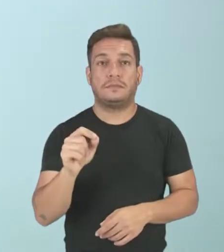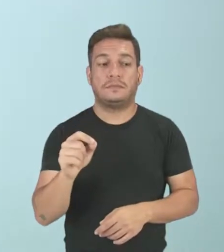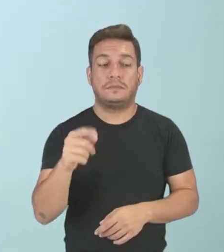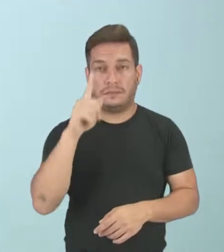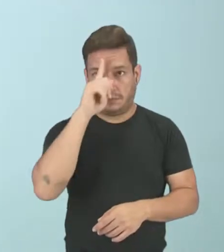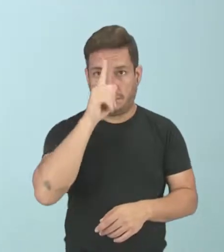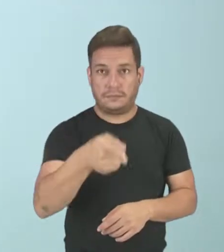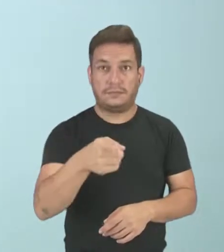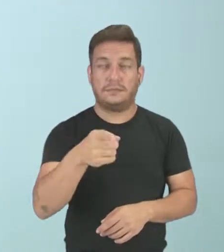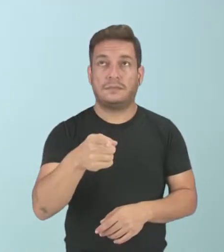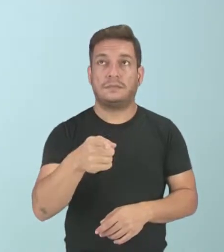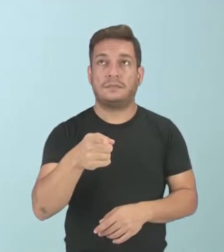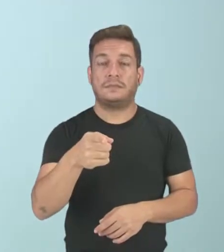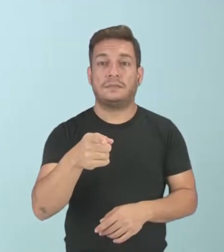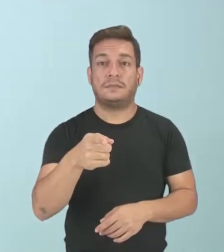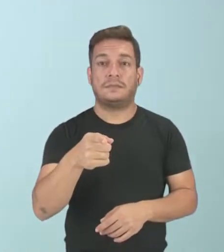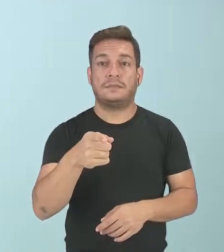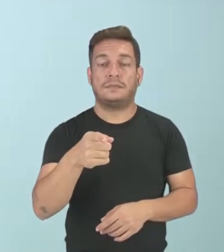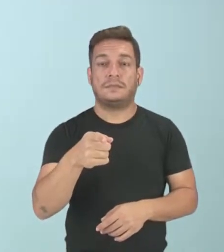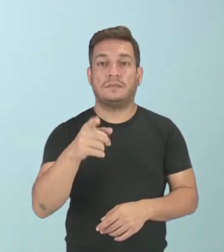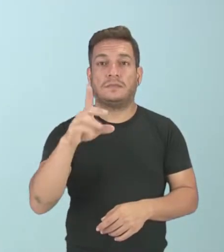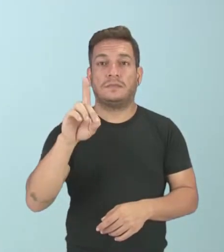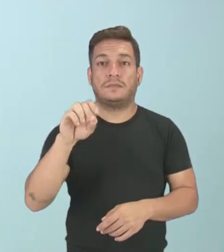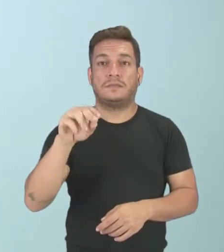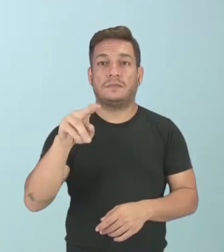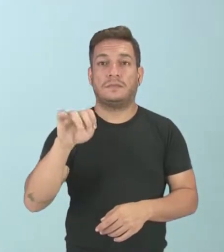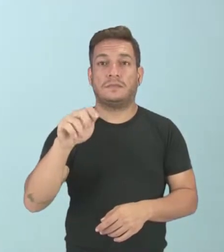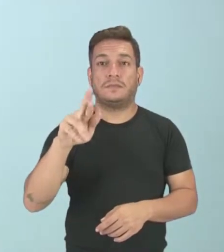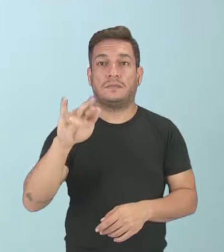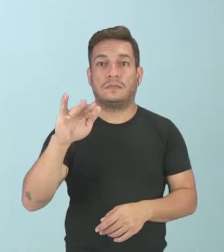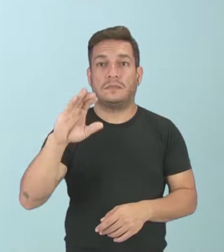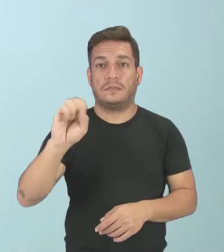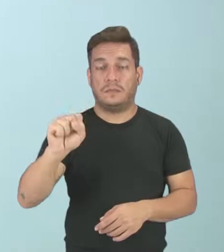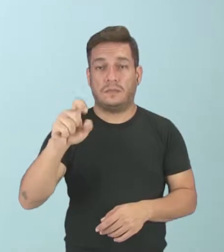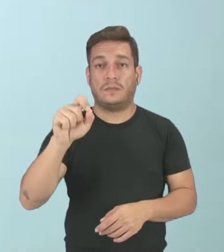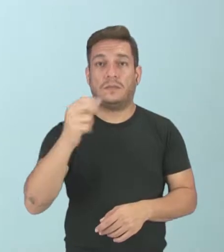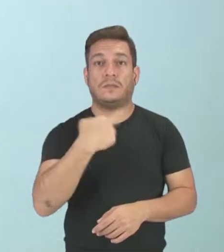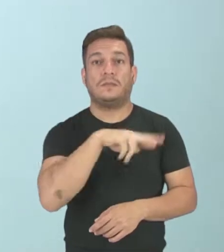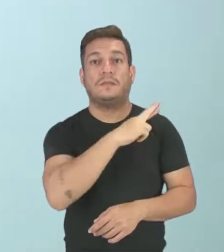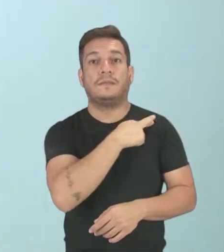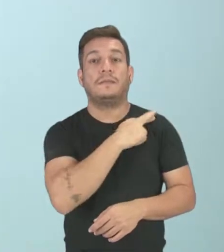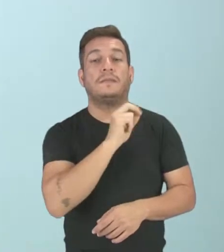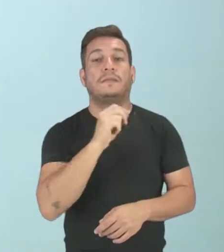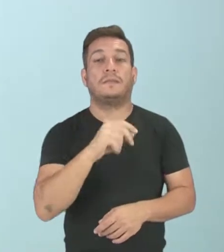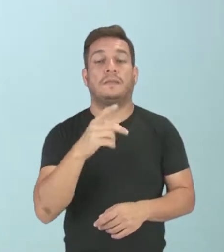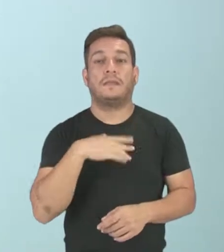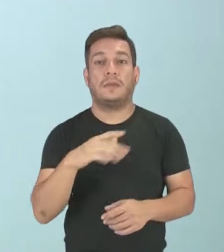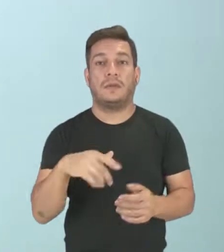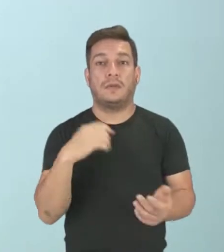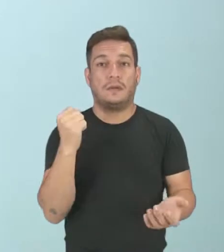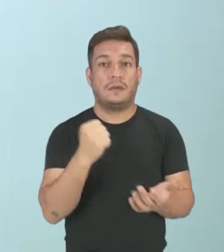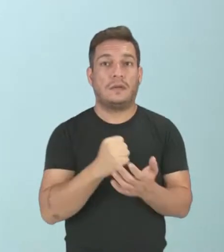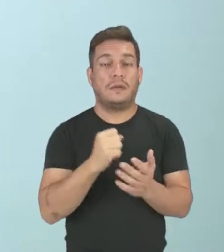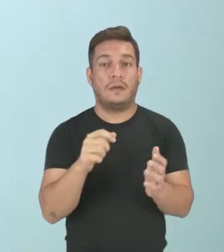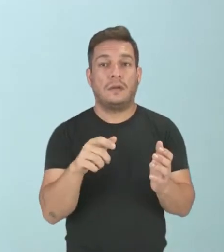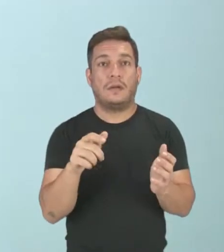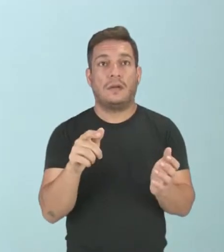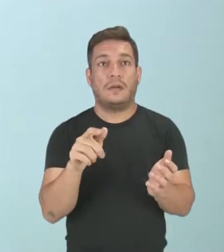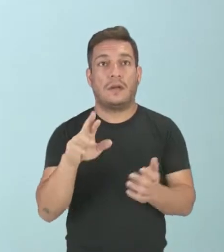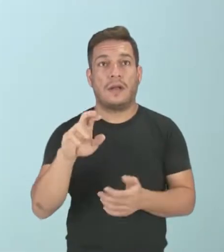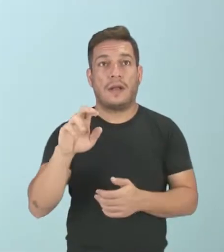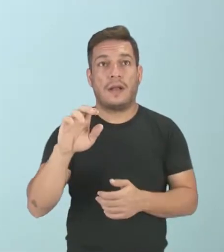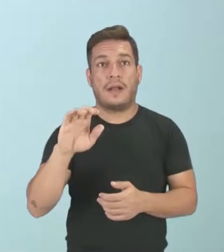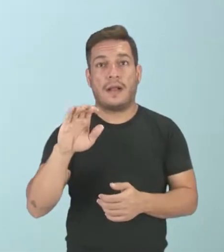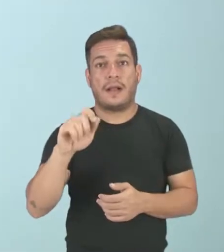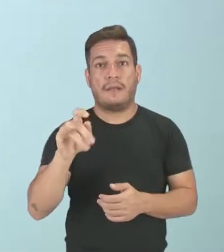de mandar donatários, que esses donatários seriam o quê? Seriam os responsáveis pelas capitanias hereditárias. Que